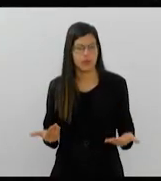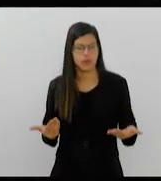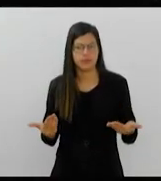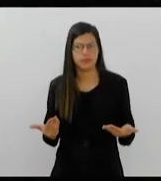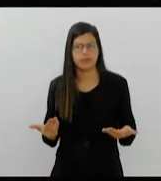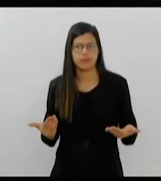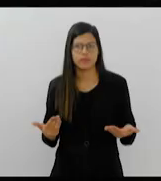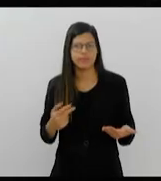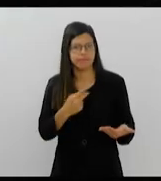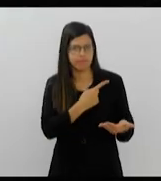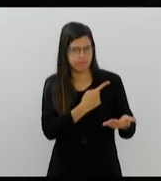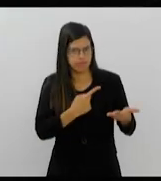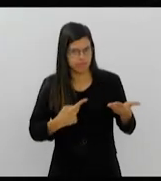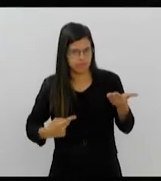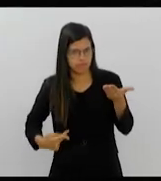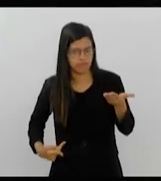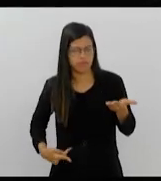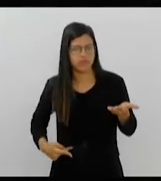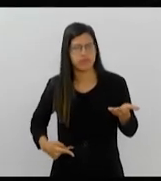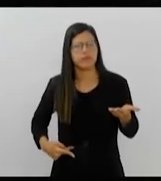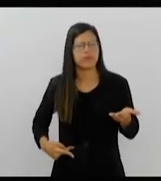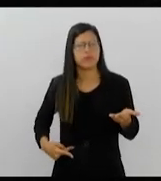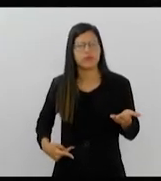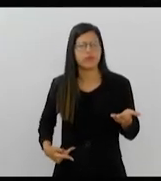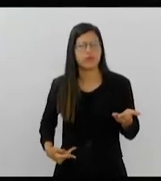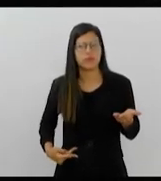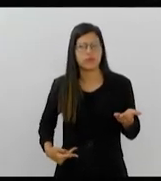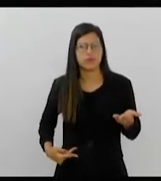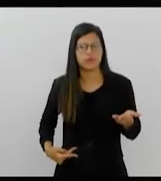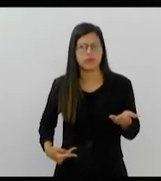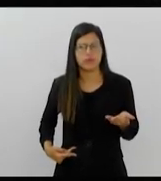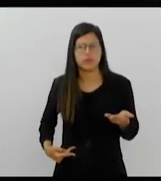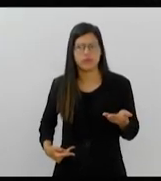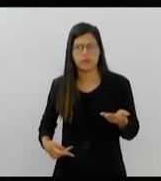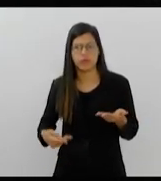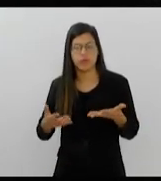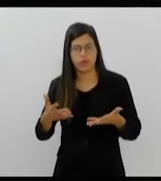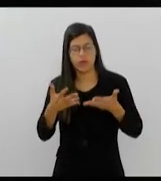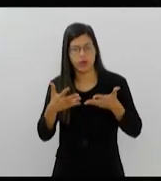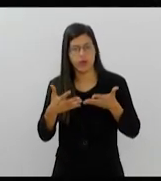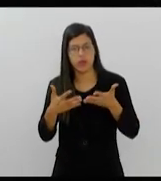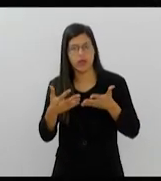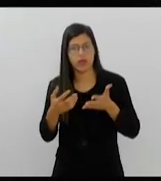mas, senhora presidente, eu queria trazer aqui alguns números,